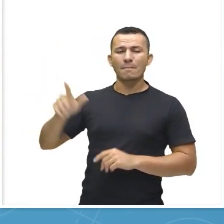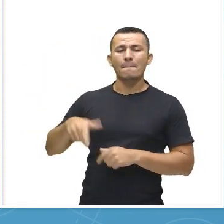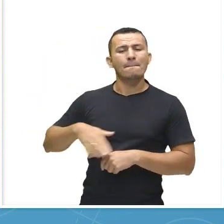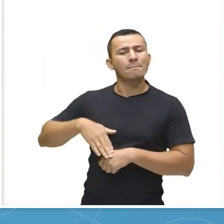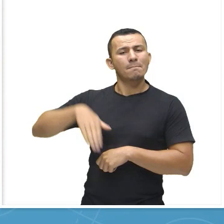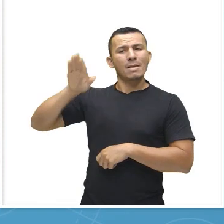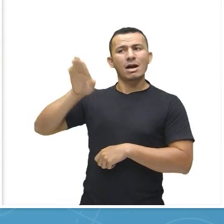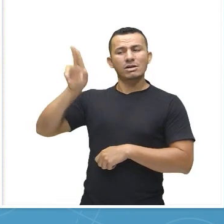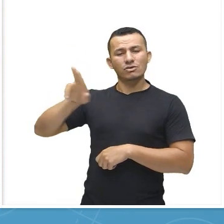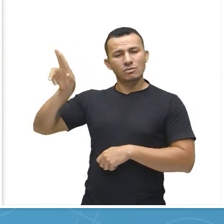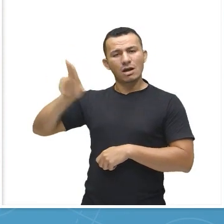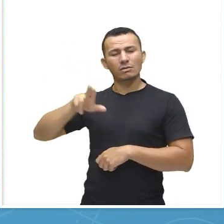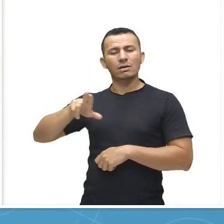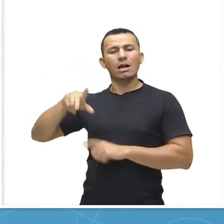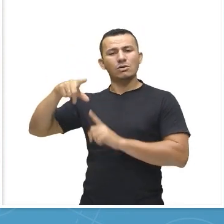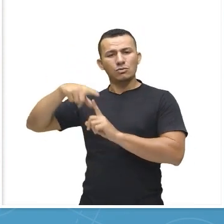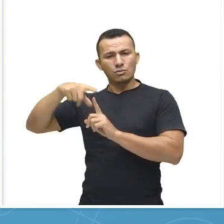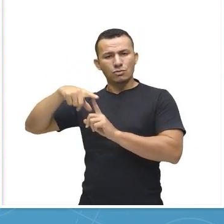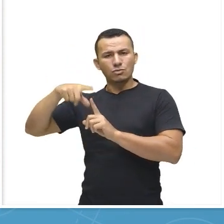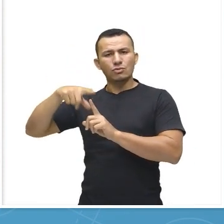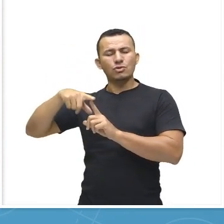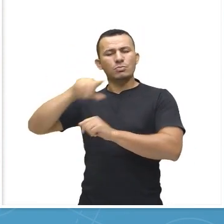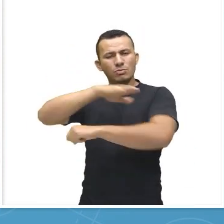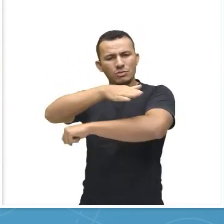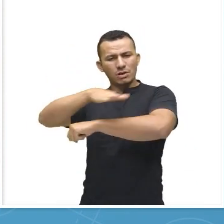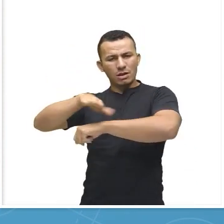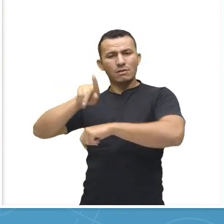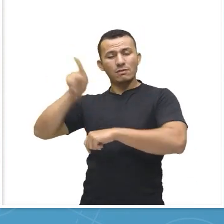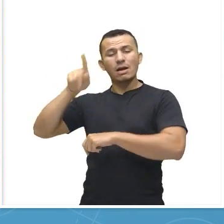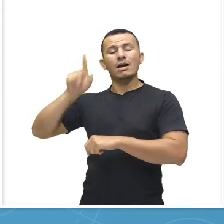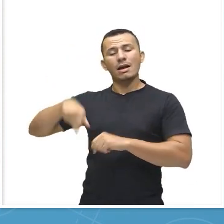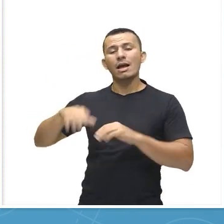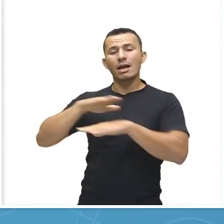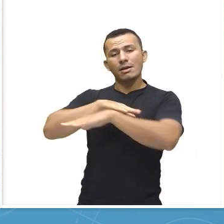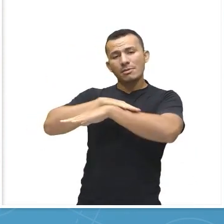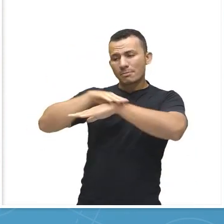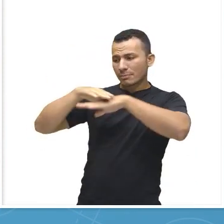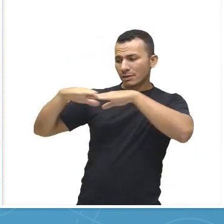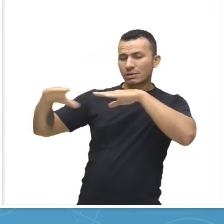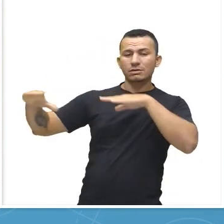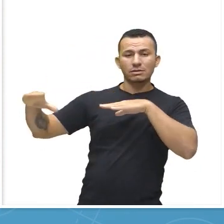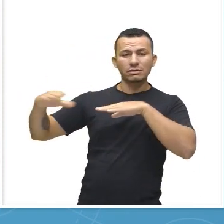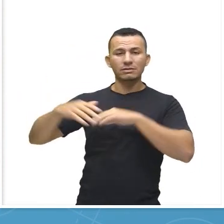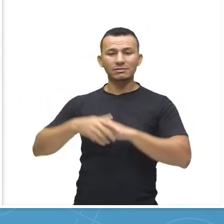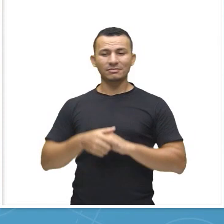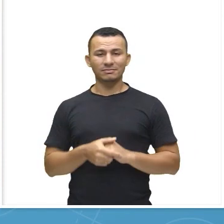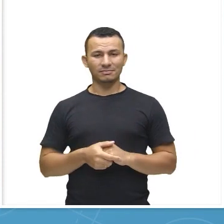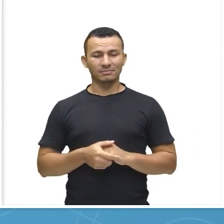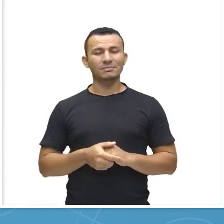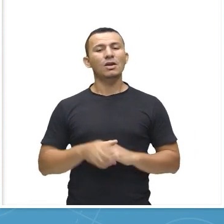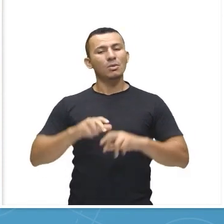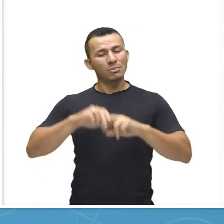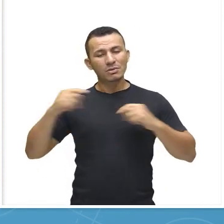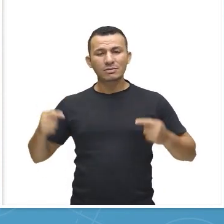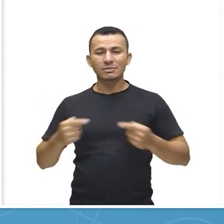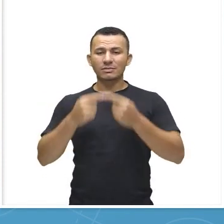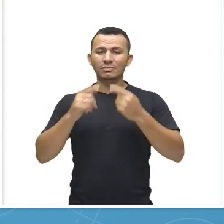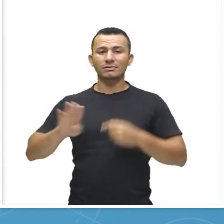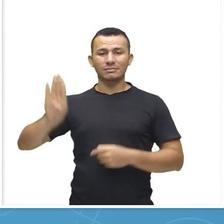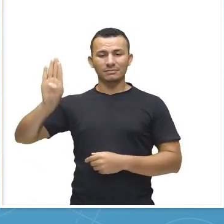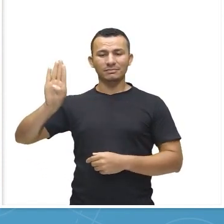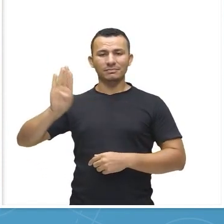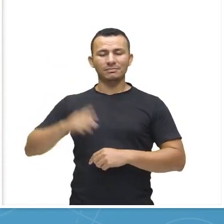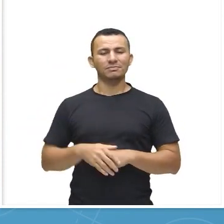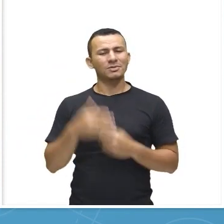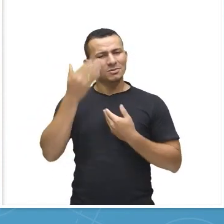maioria da forma geológica que existe na Europa é a forma de planícies, letra B, tá bom?